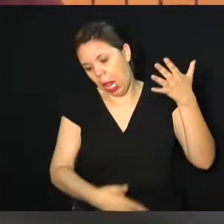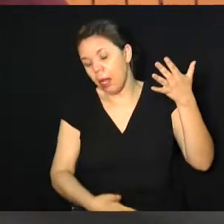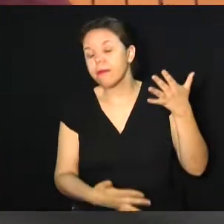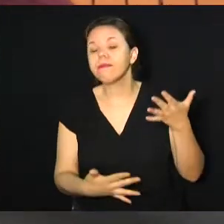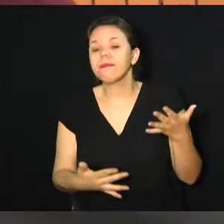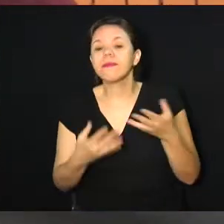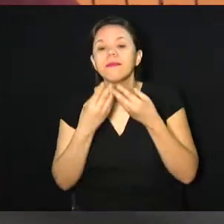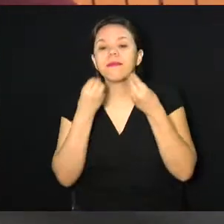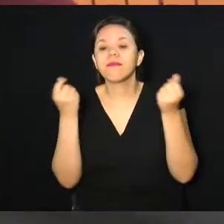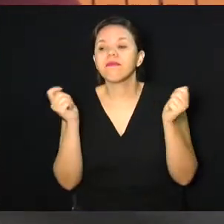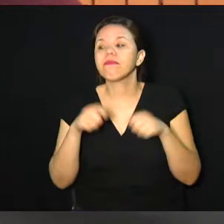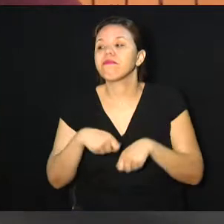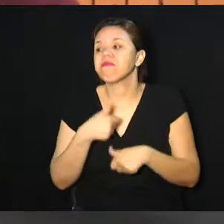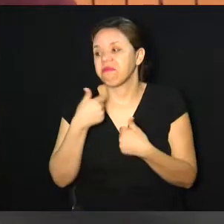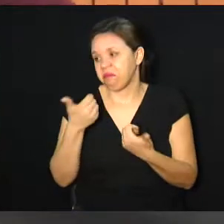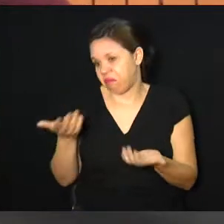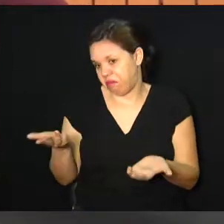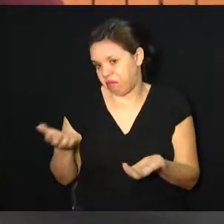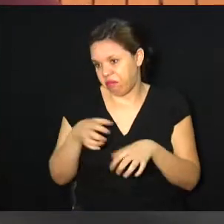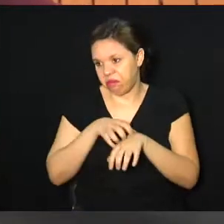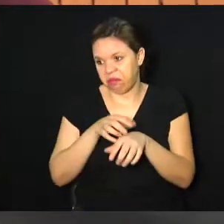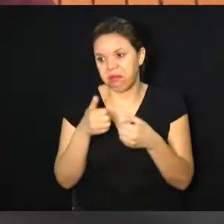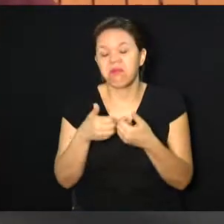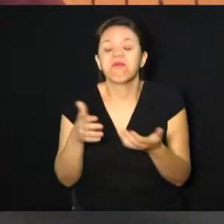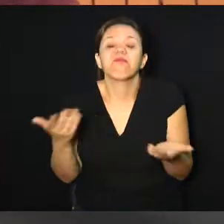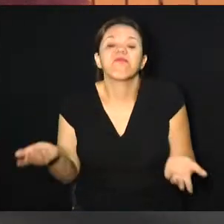a qualidade estava boa mesmo do transporte.